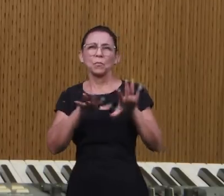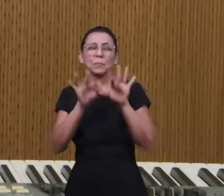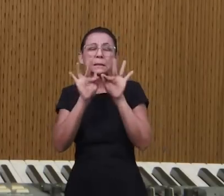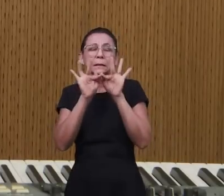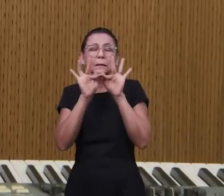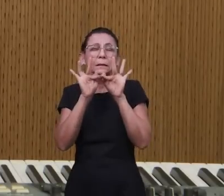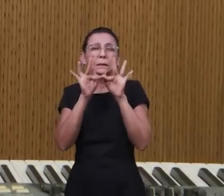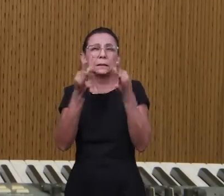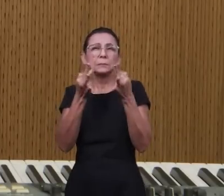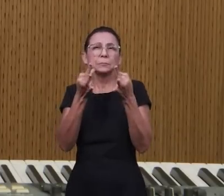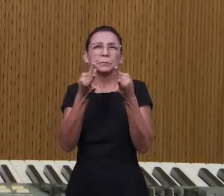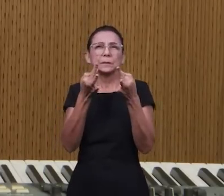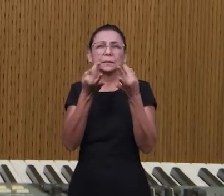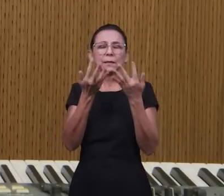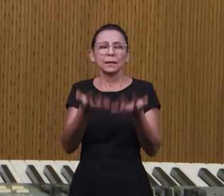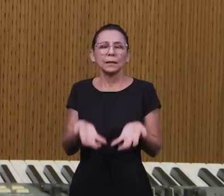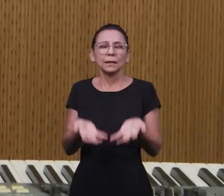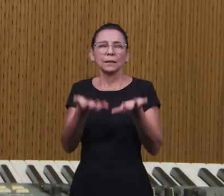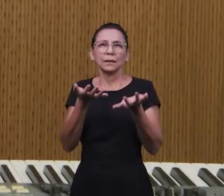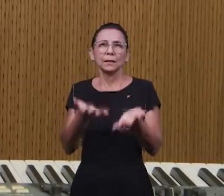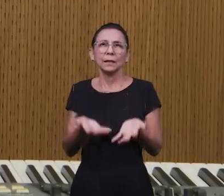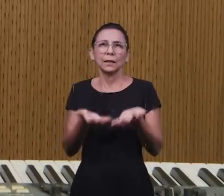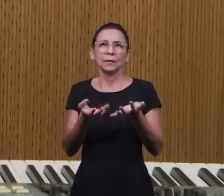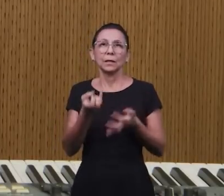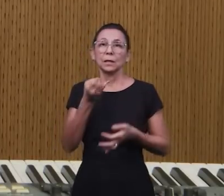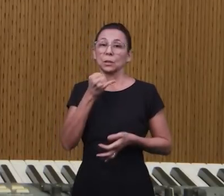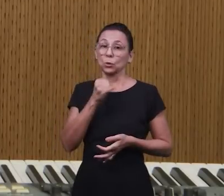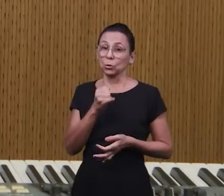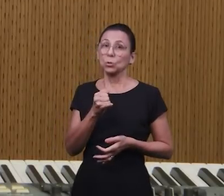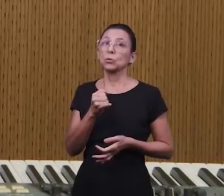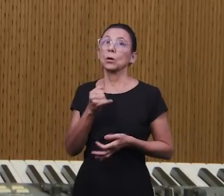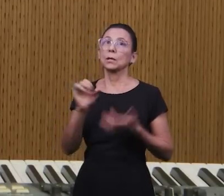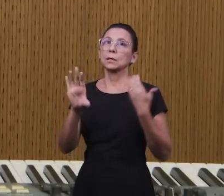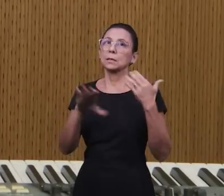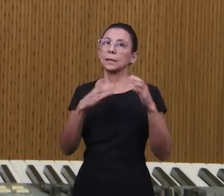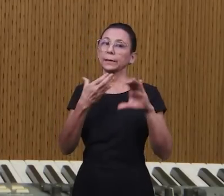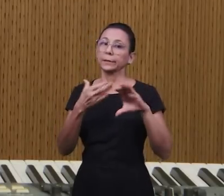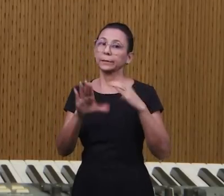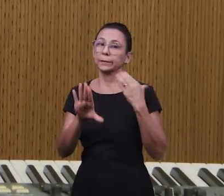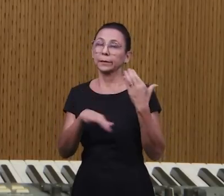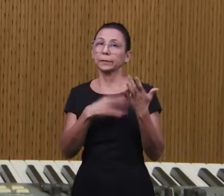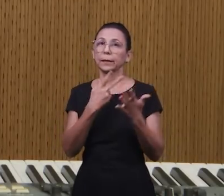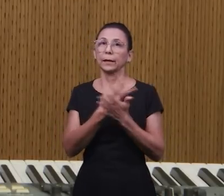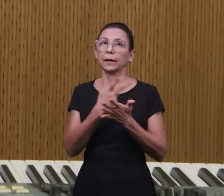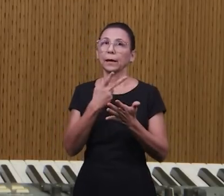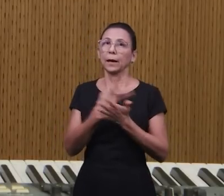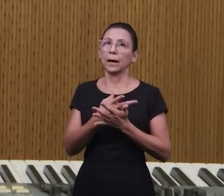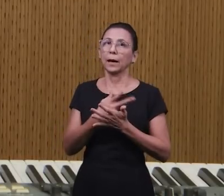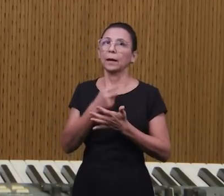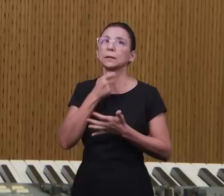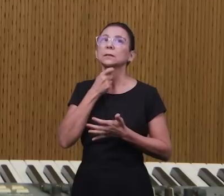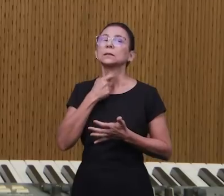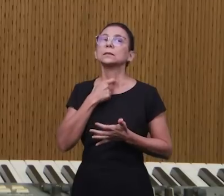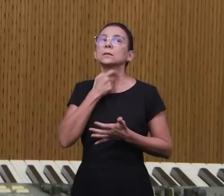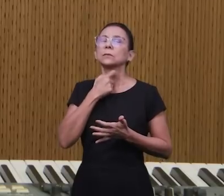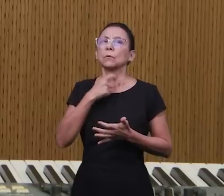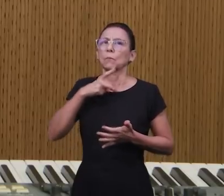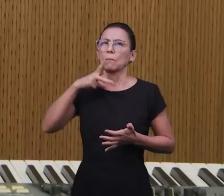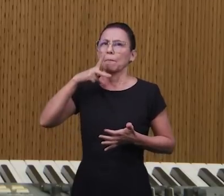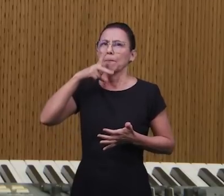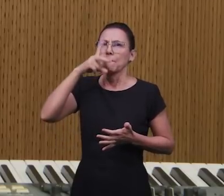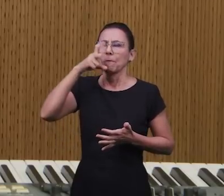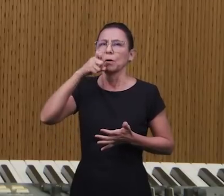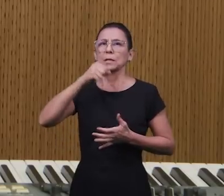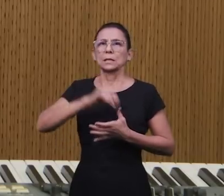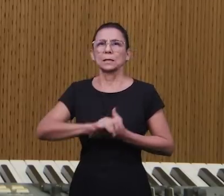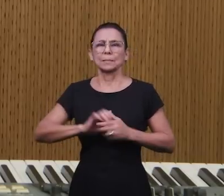não ser que nós estejamos cantando de maneira inadequada e forçando todas essas estruturas aqui. Por